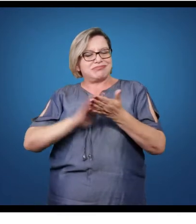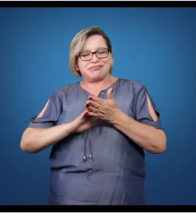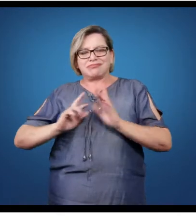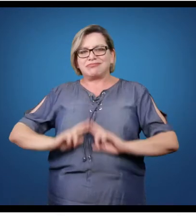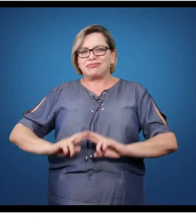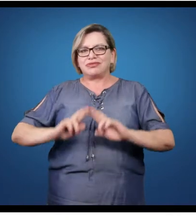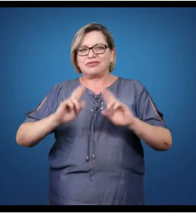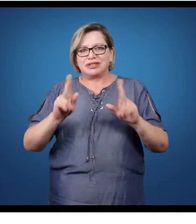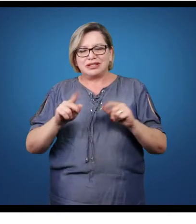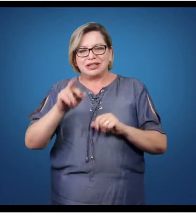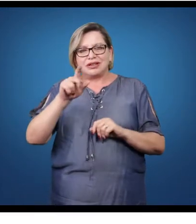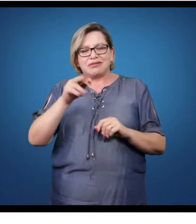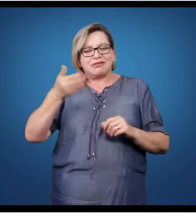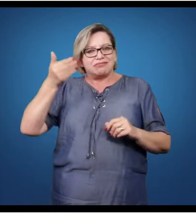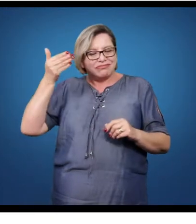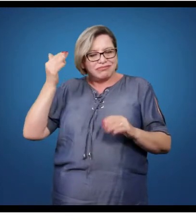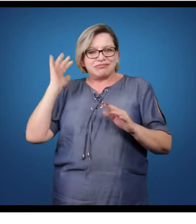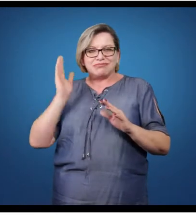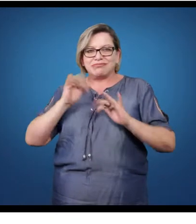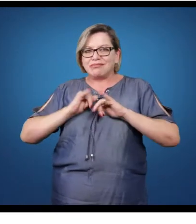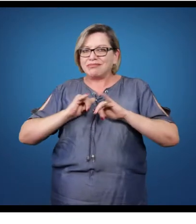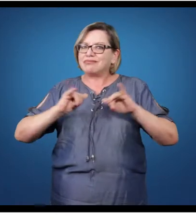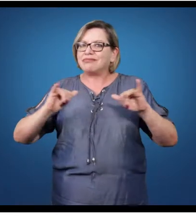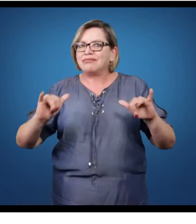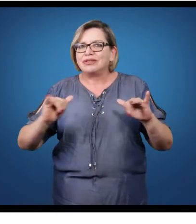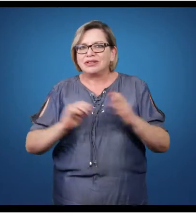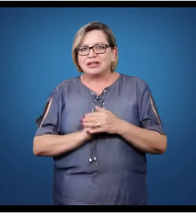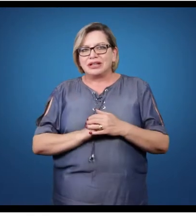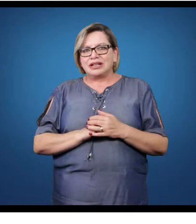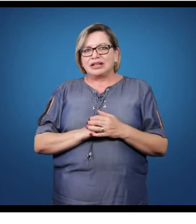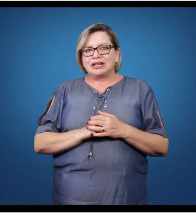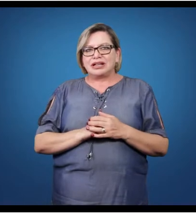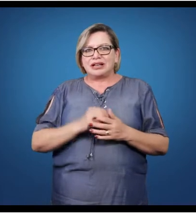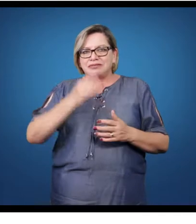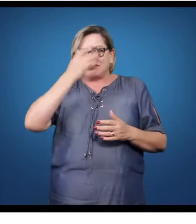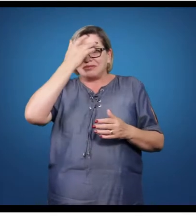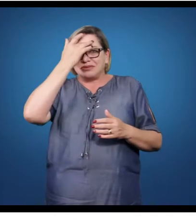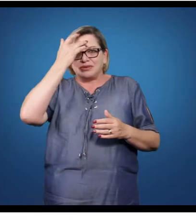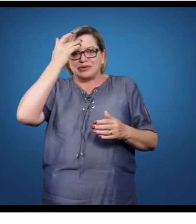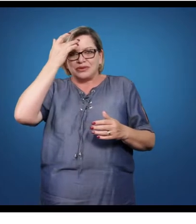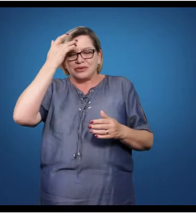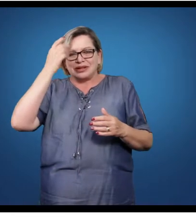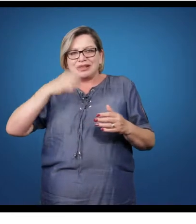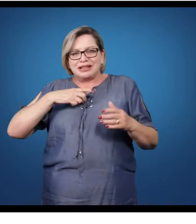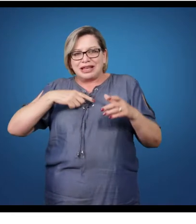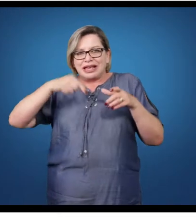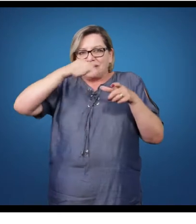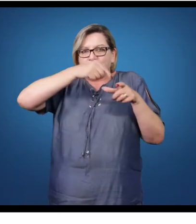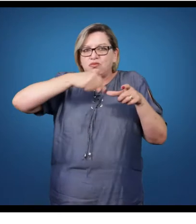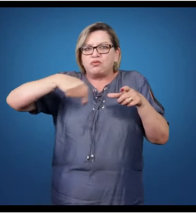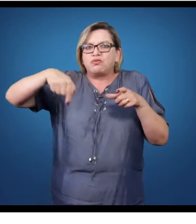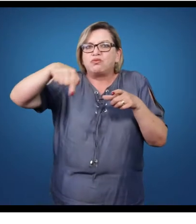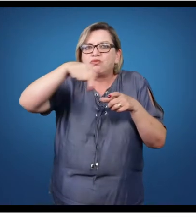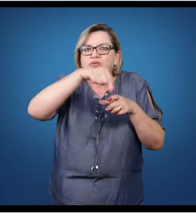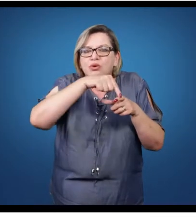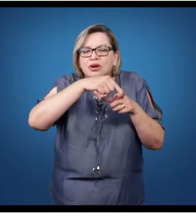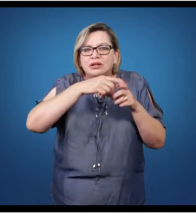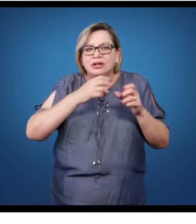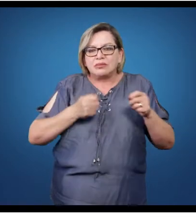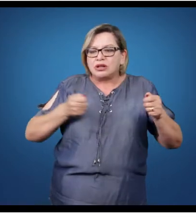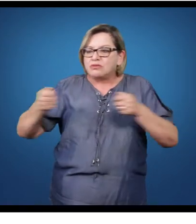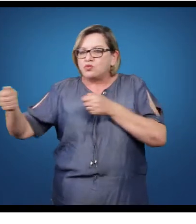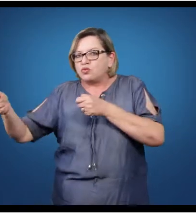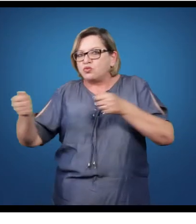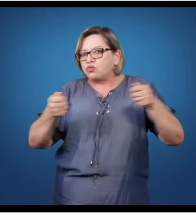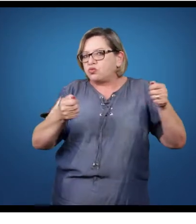nós falamos anteriormente o jogador do seu time que está com o bambolê órgão não mexer vamos